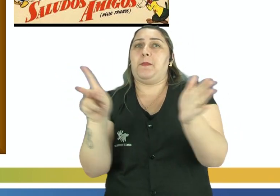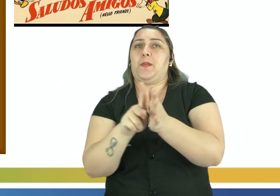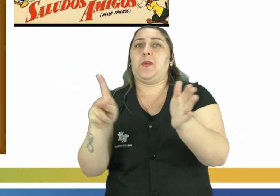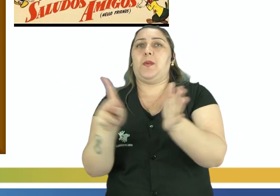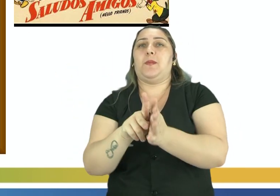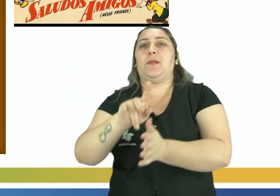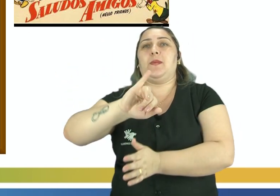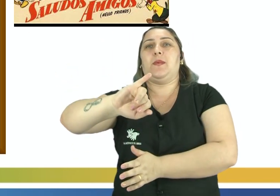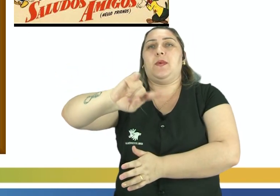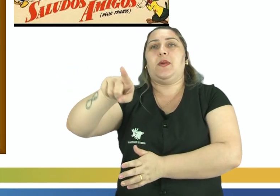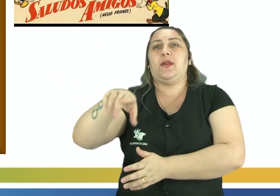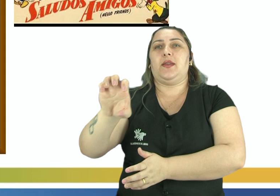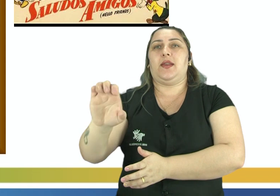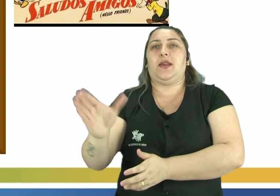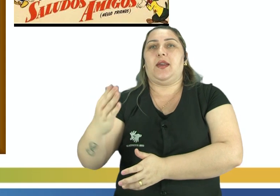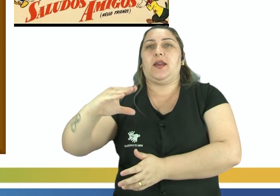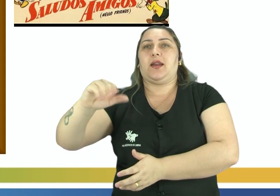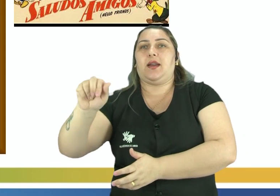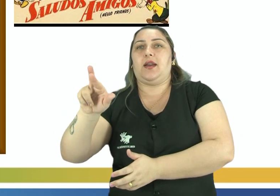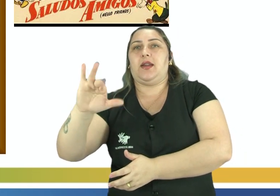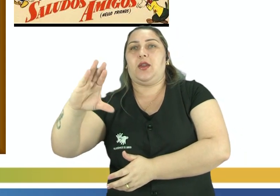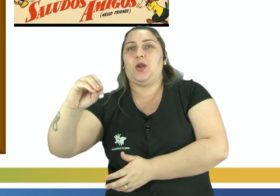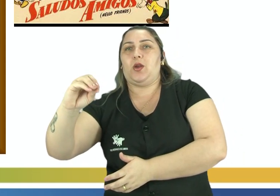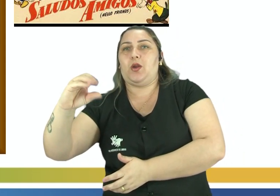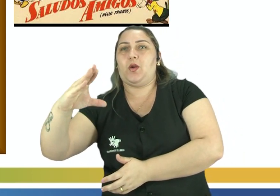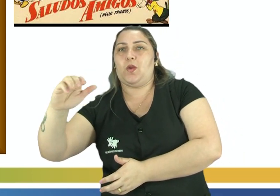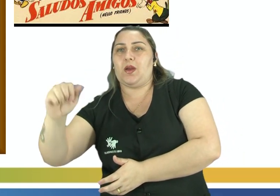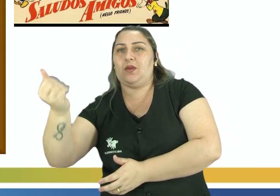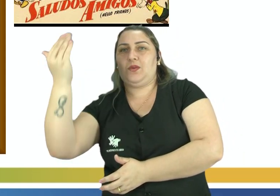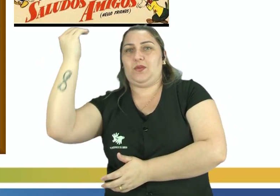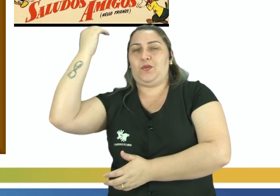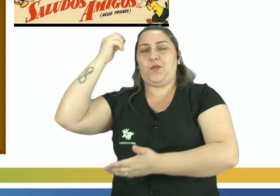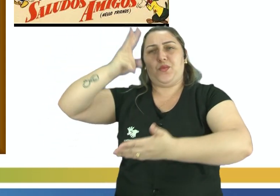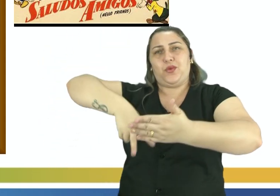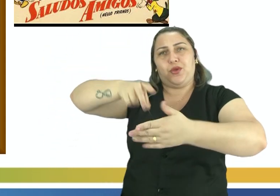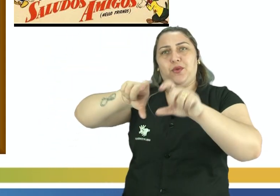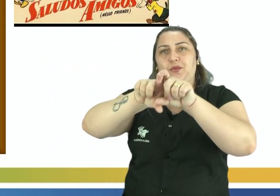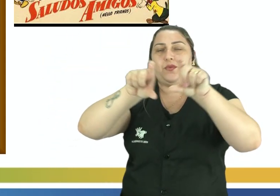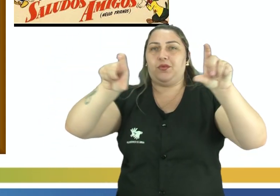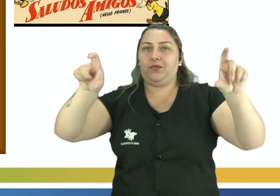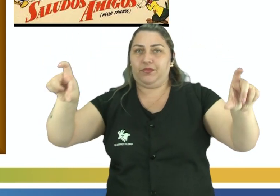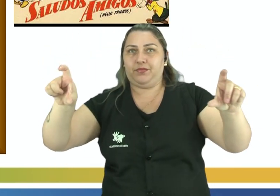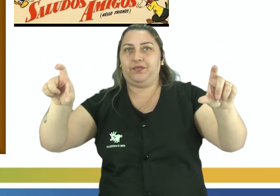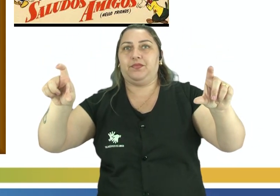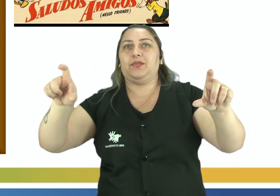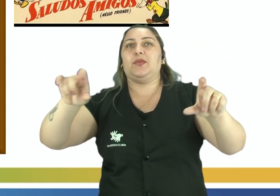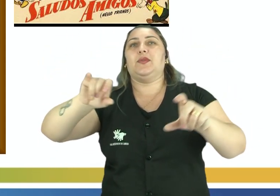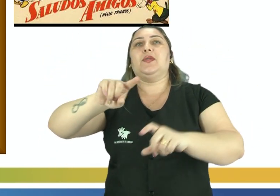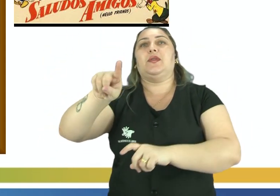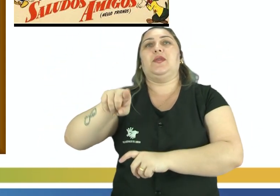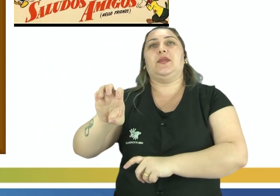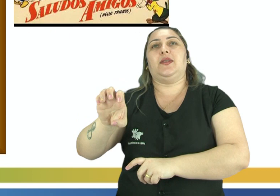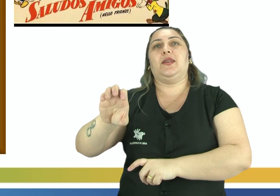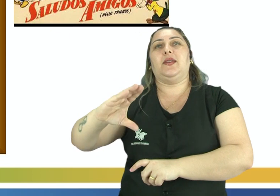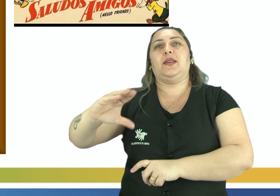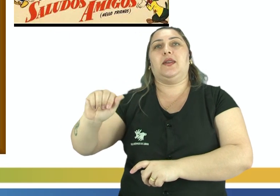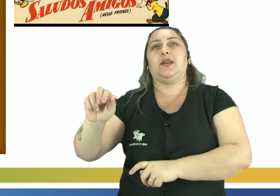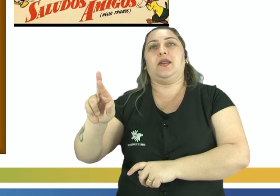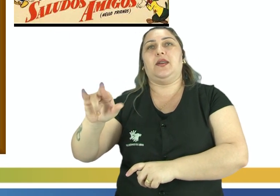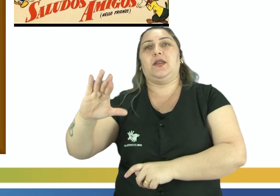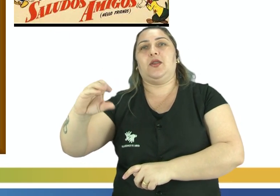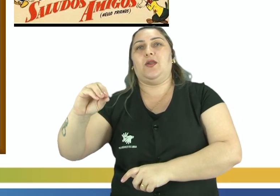Zé Carioca. Quem de alguns anos atrás não leu uma revistinha da Walt Disney do Zé Carioca, aquele